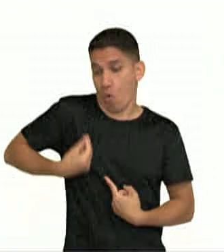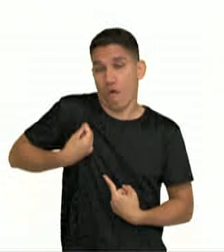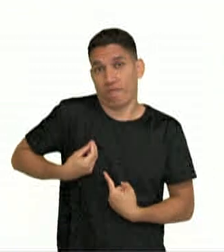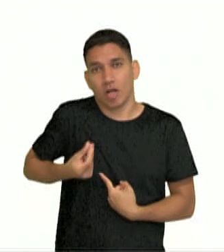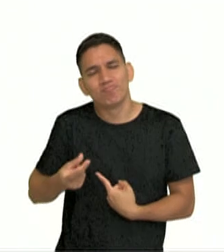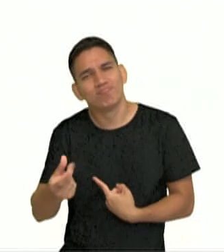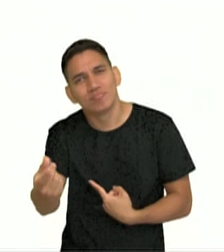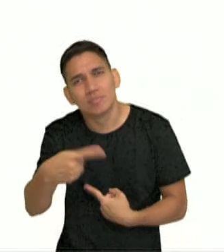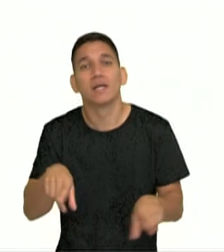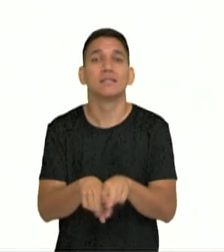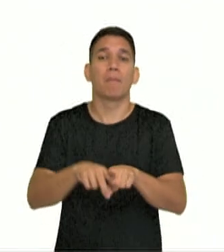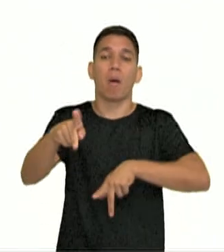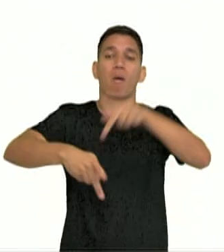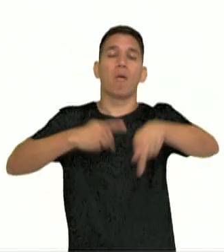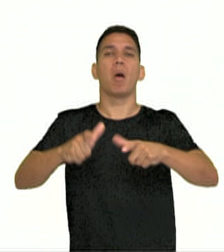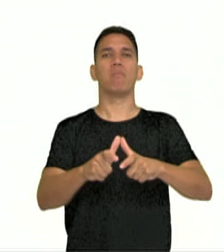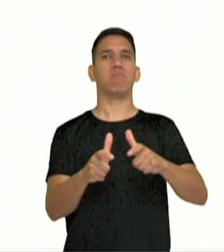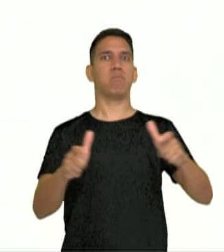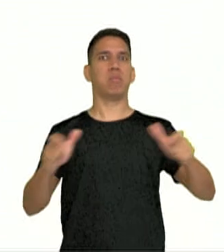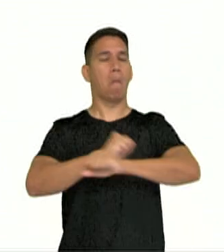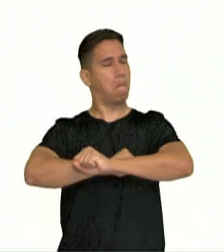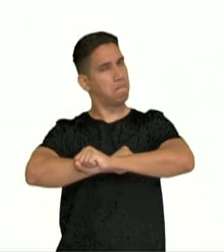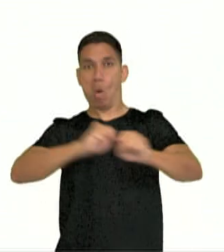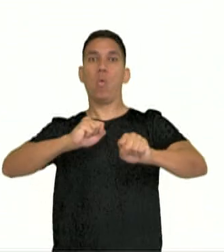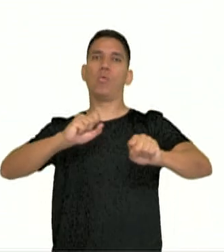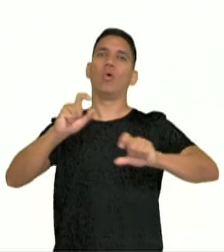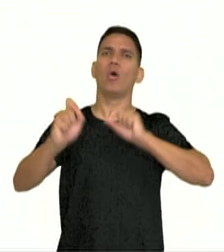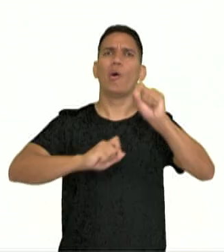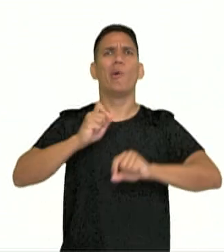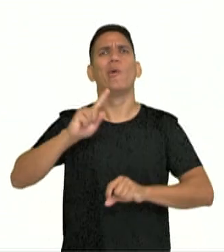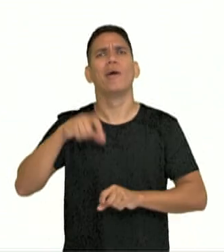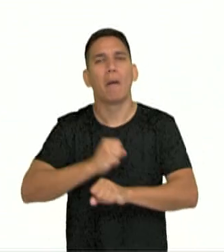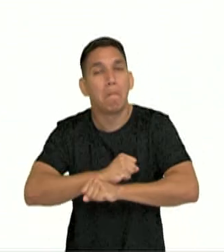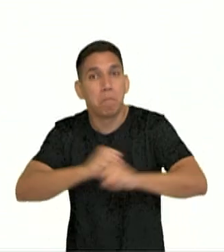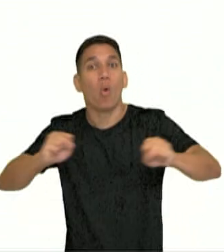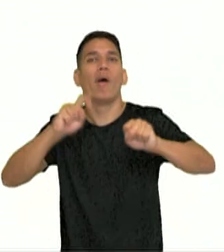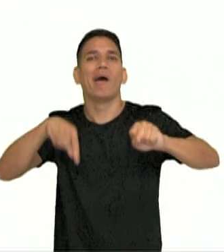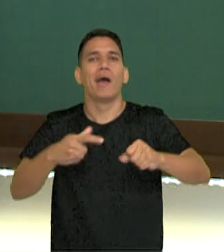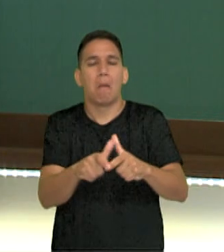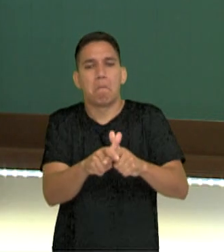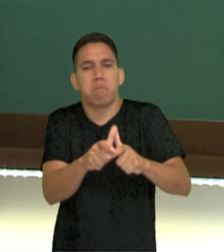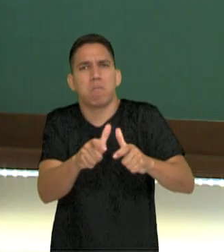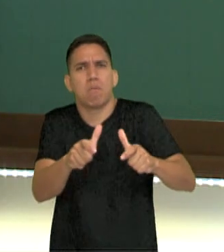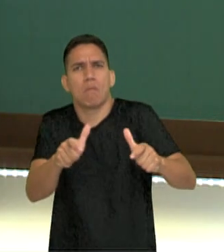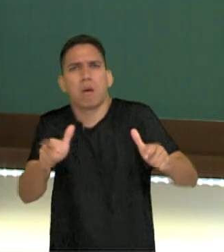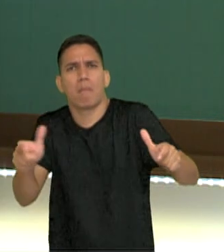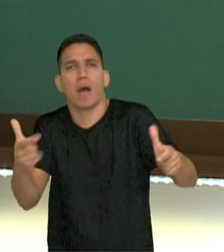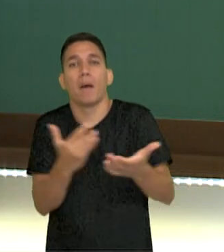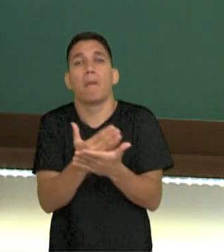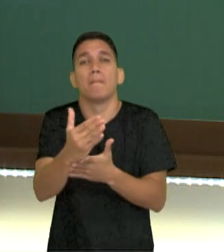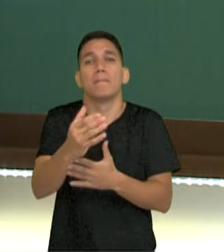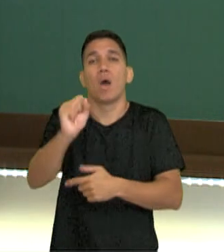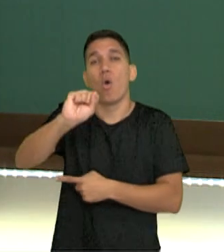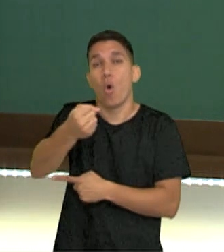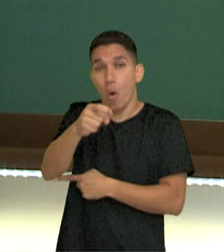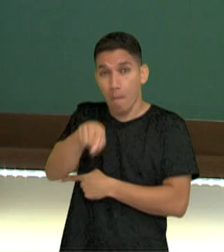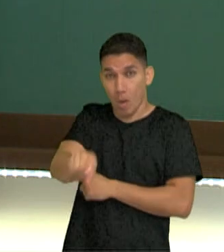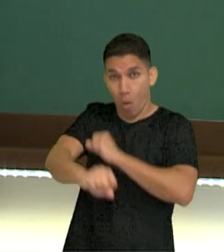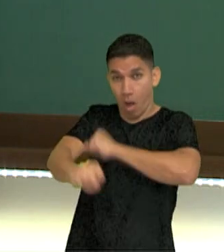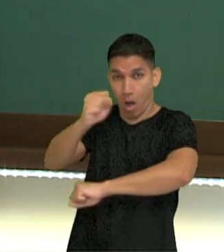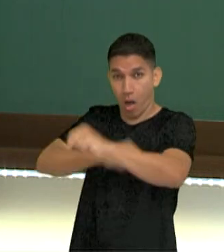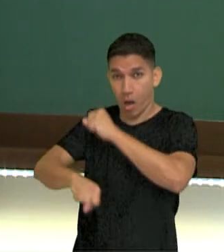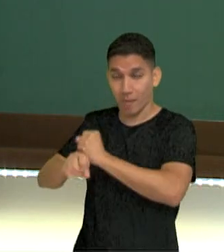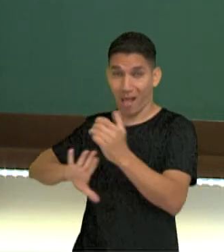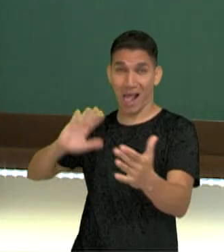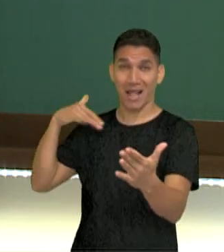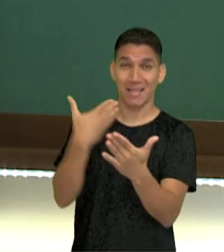aumenta a população e nós temos um boom, uma explosão demográfica a partir de 8.000 anos até século